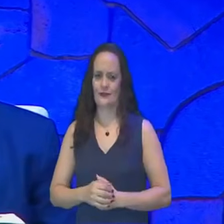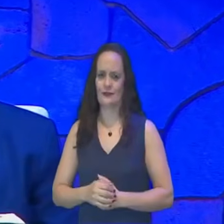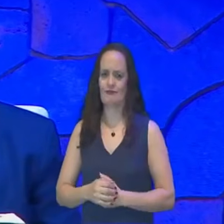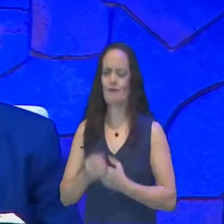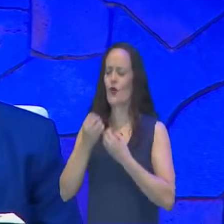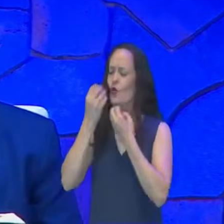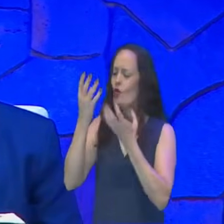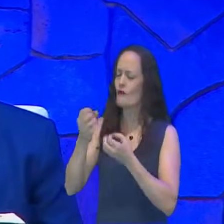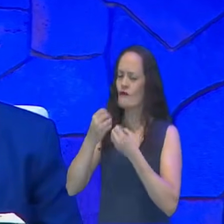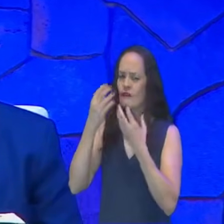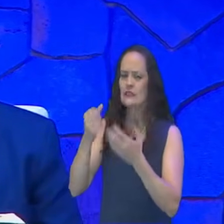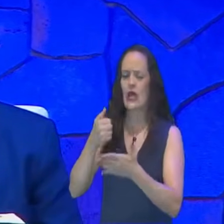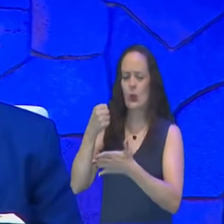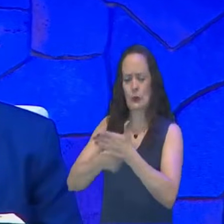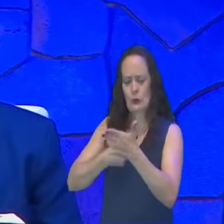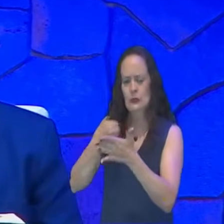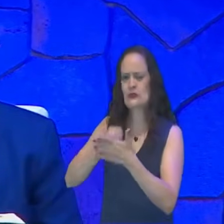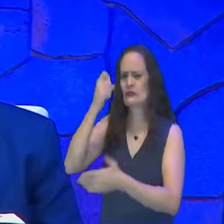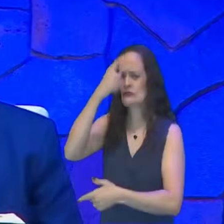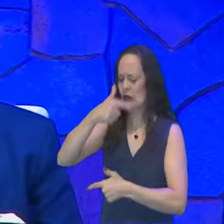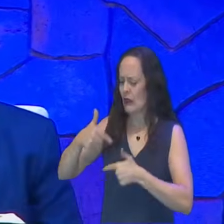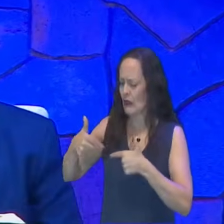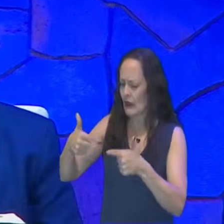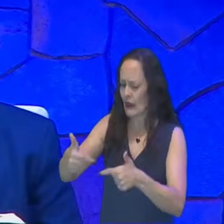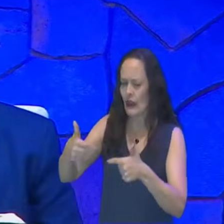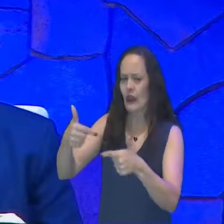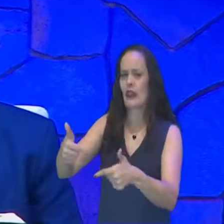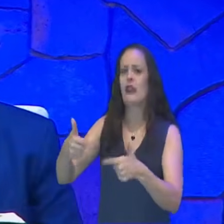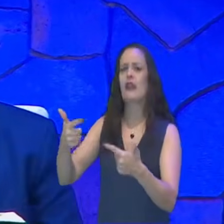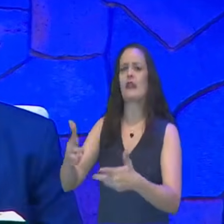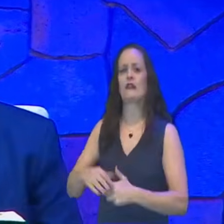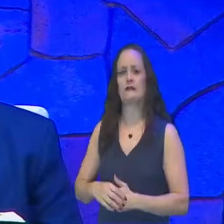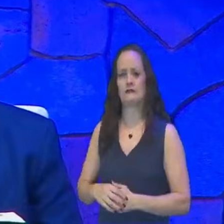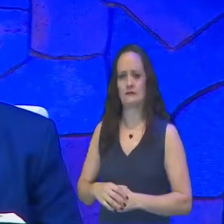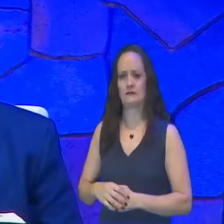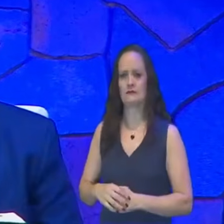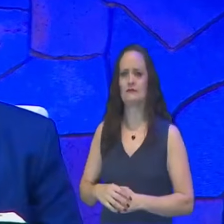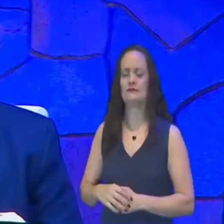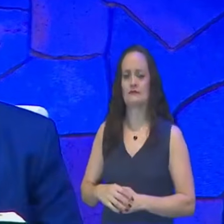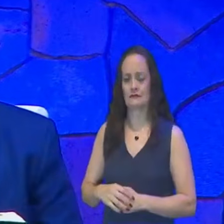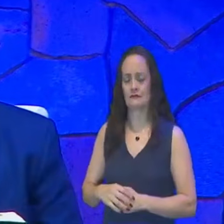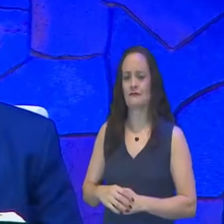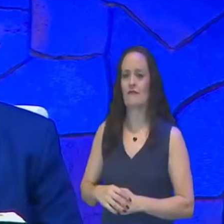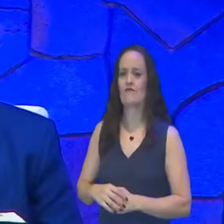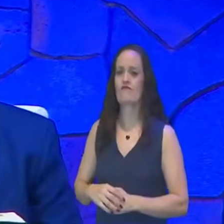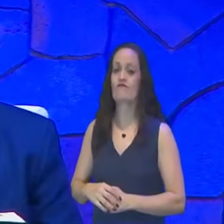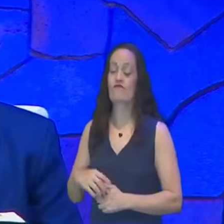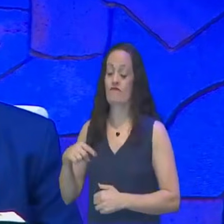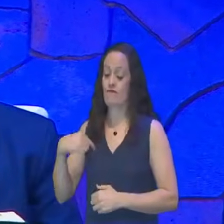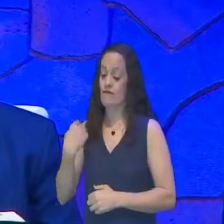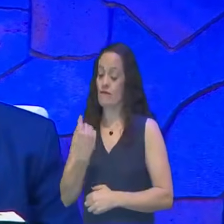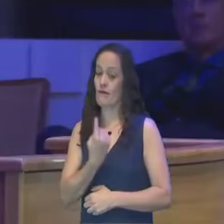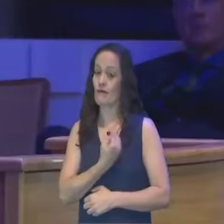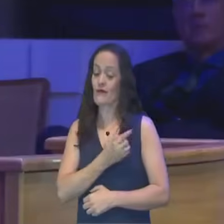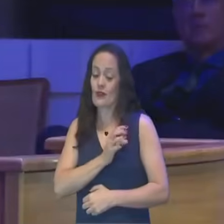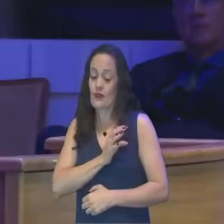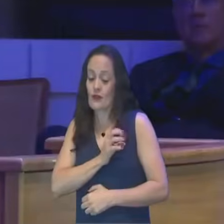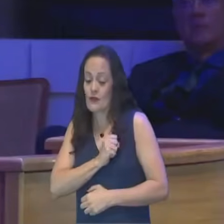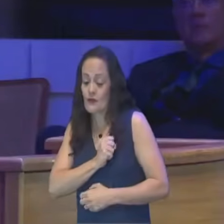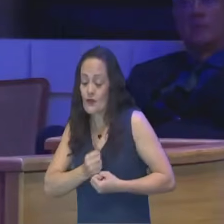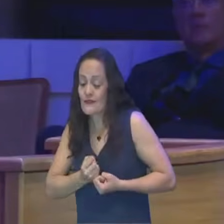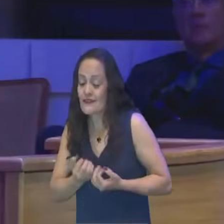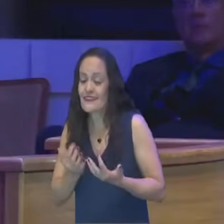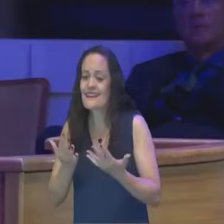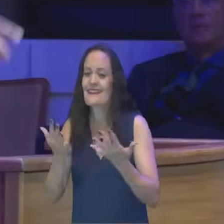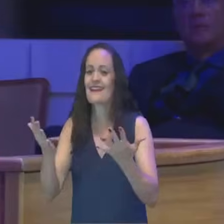confessar lutas e permitir que irmãos mais velhos e saudáveis possam apontar e direcionar com amor e graça,